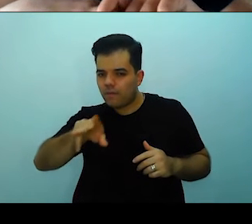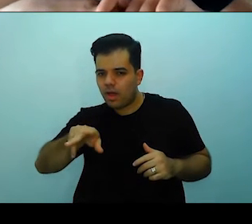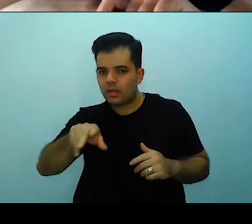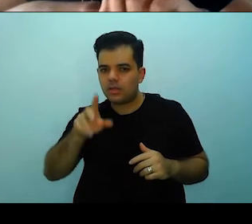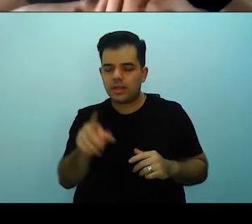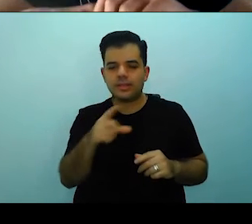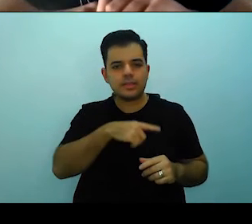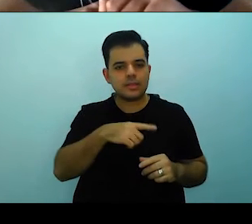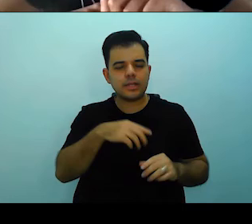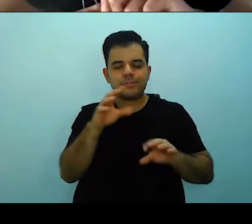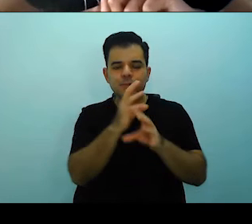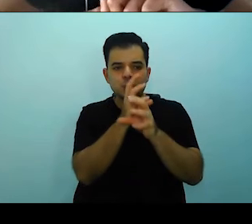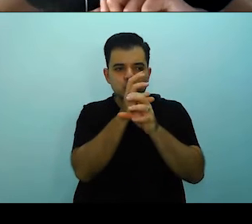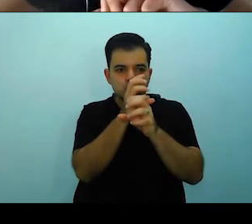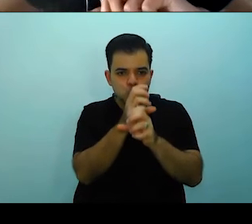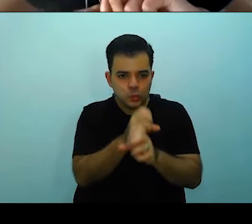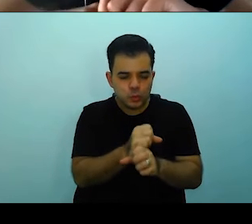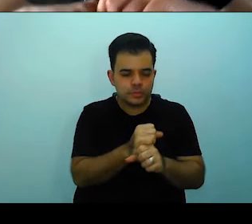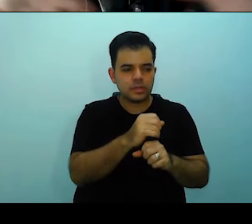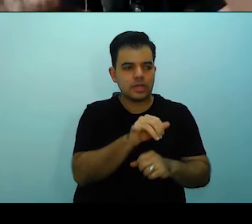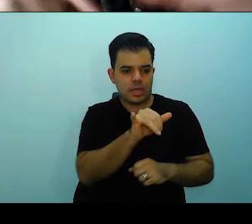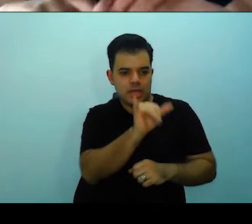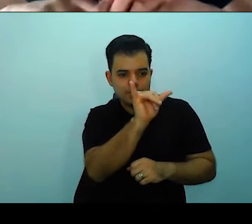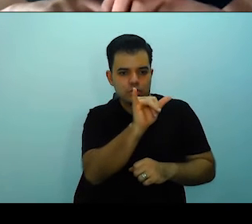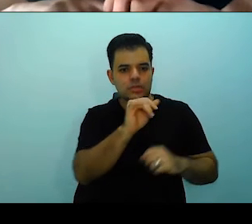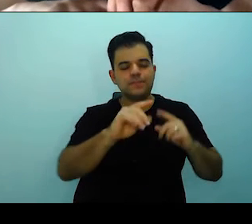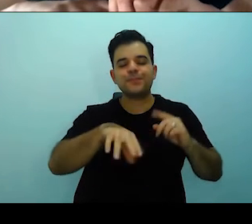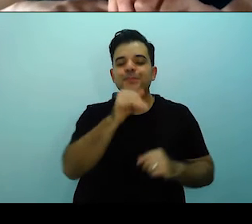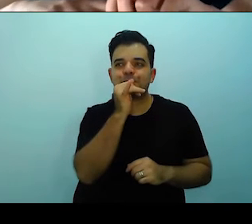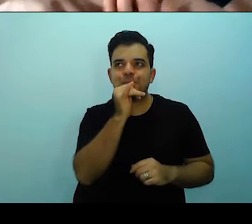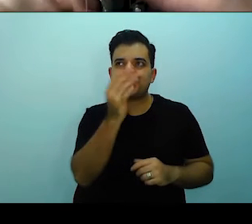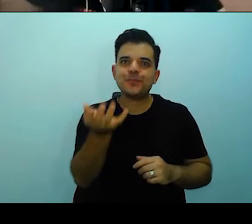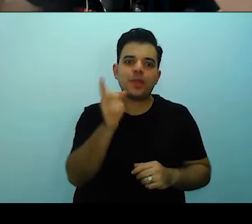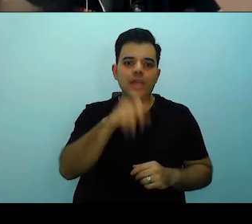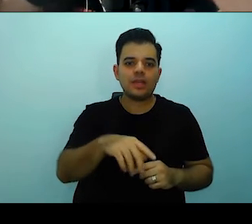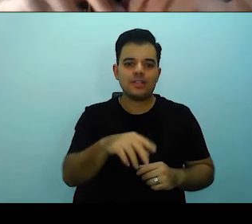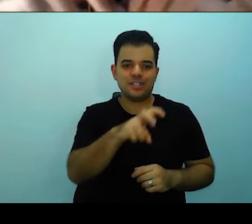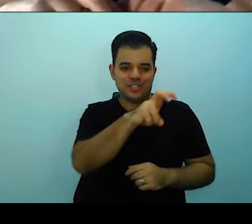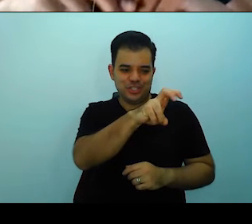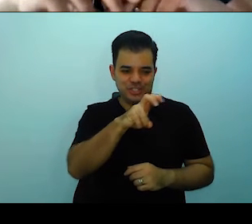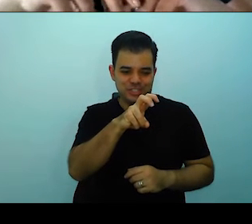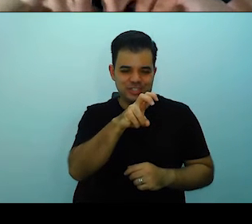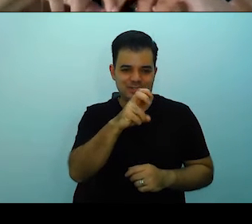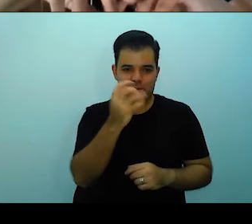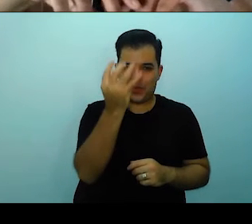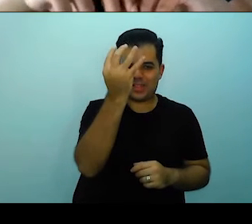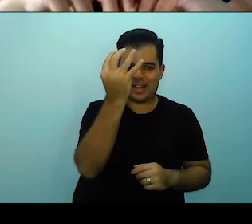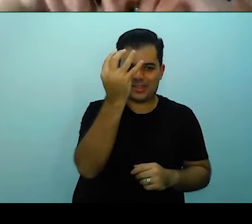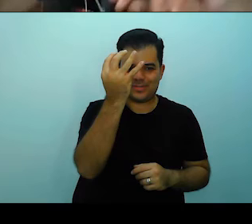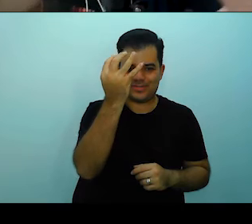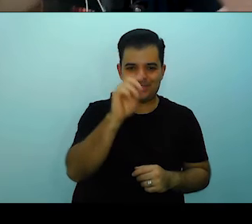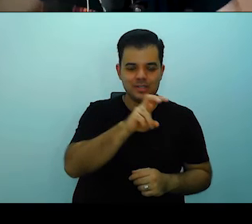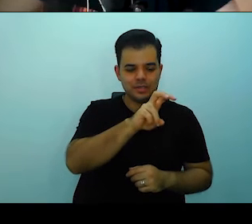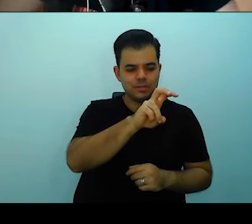em uma determinada posição, em um determinado tamanho. O x ao quadrado, na matemática, é um x seguido do número 2, só que um